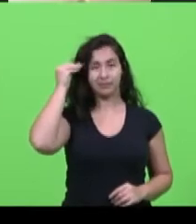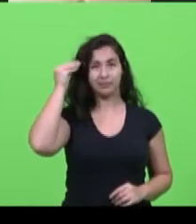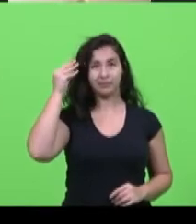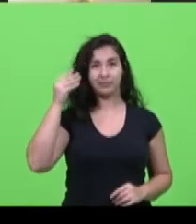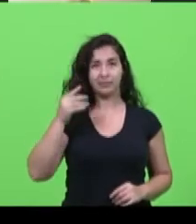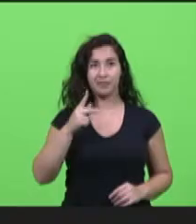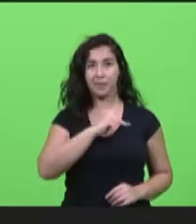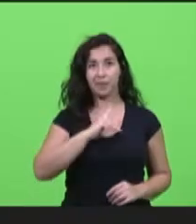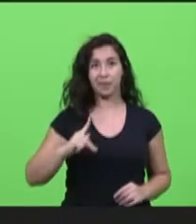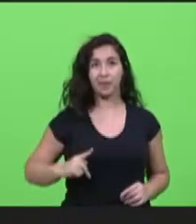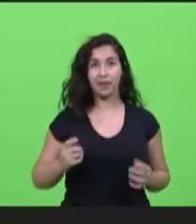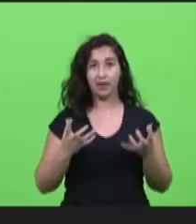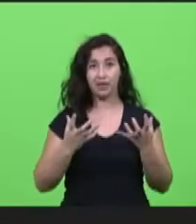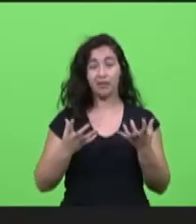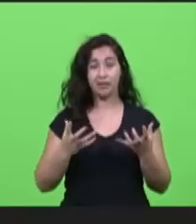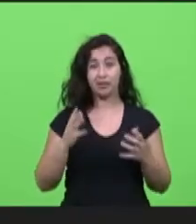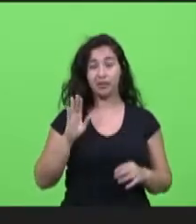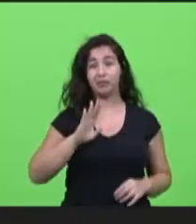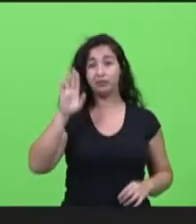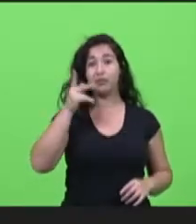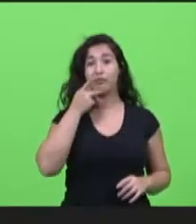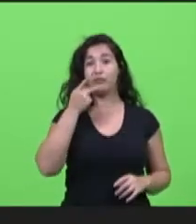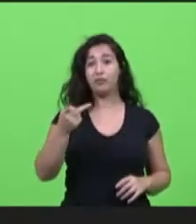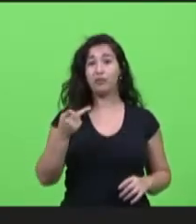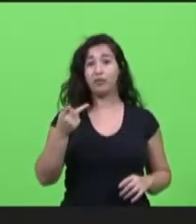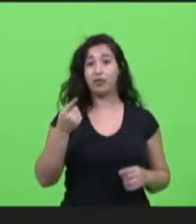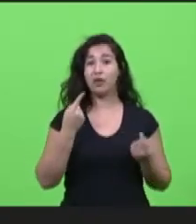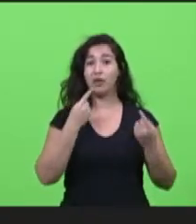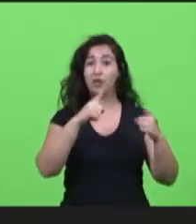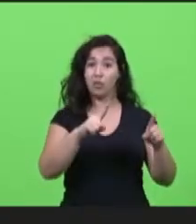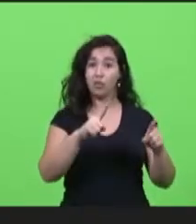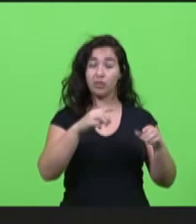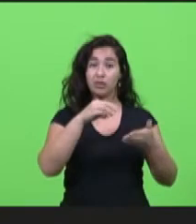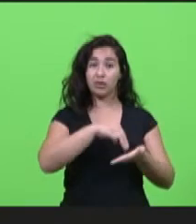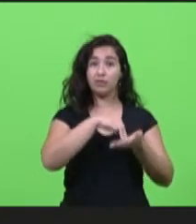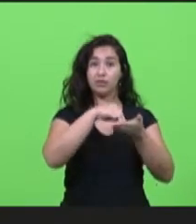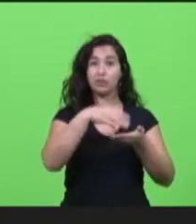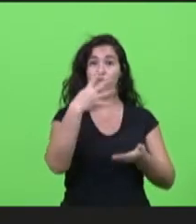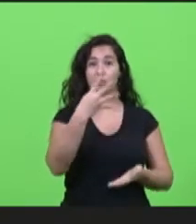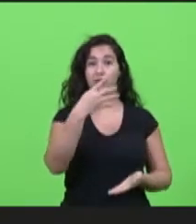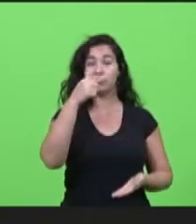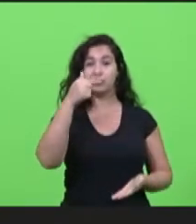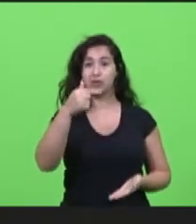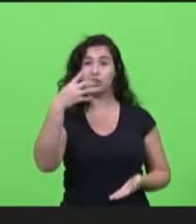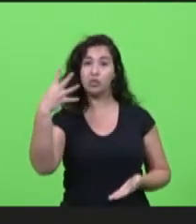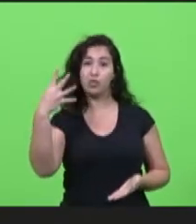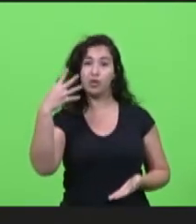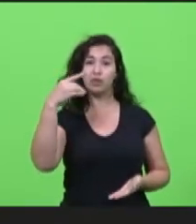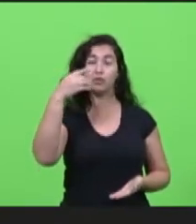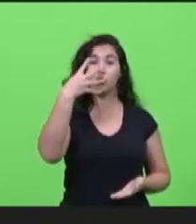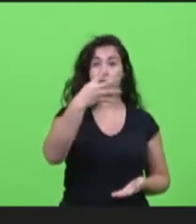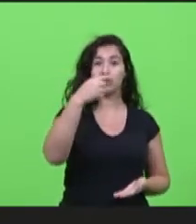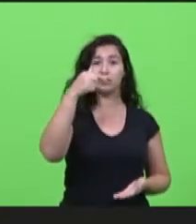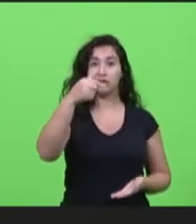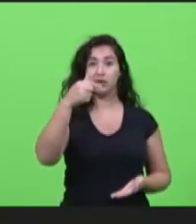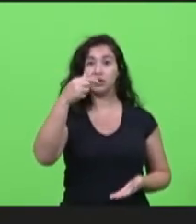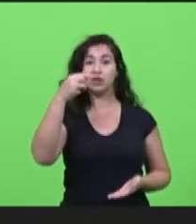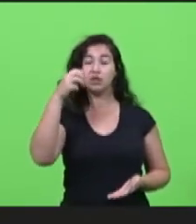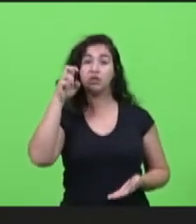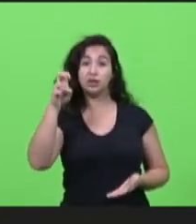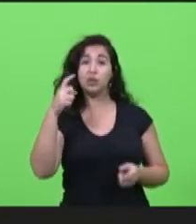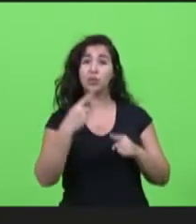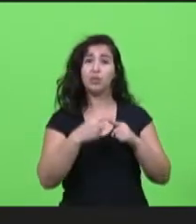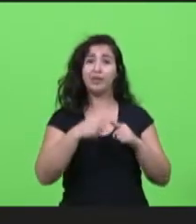Presidente, eu quero apenas me manifestar contrária à moção 474 e 475, porque elas permitem abrir